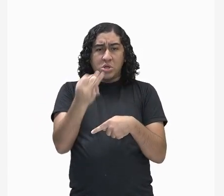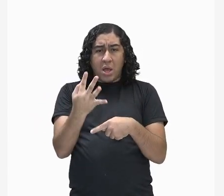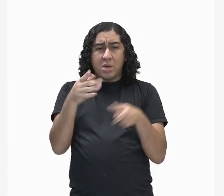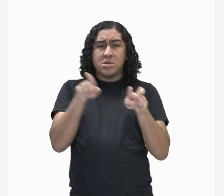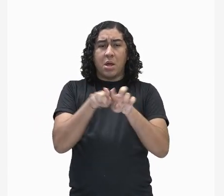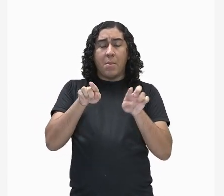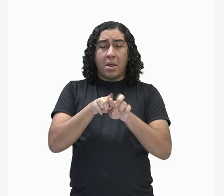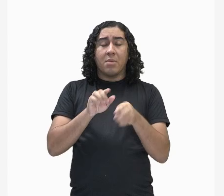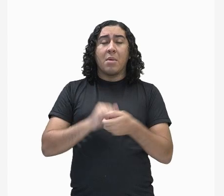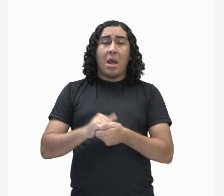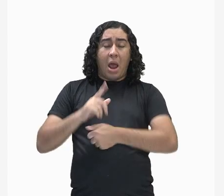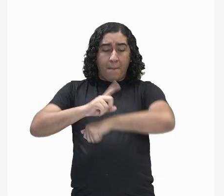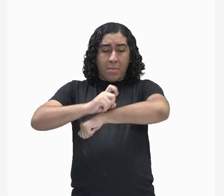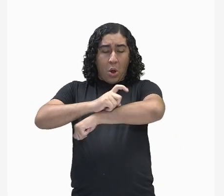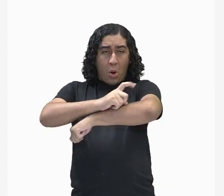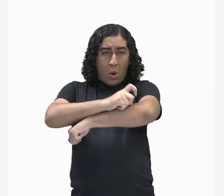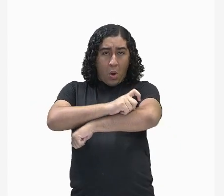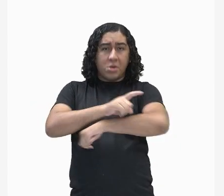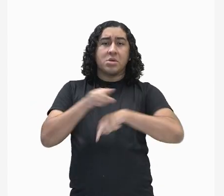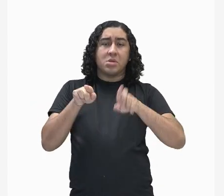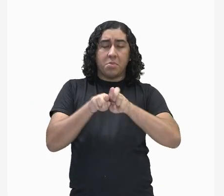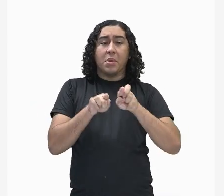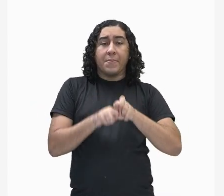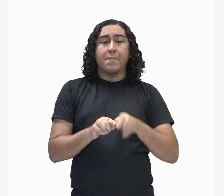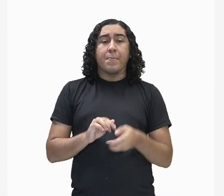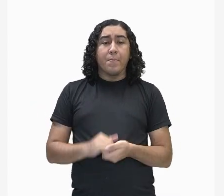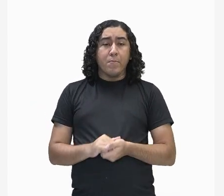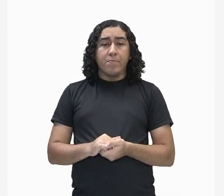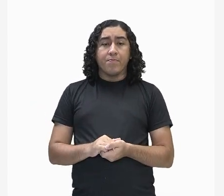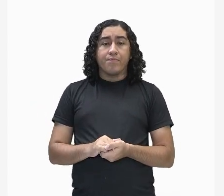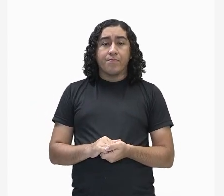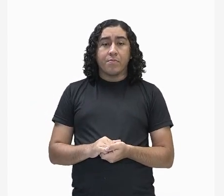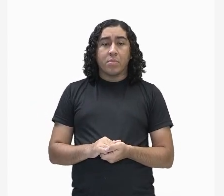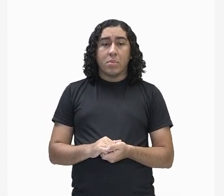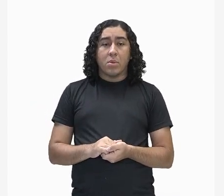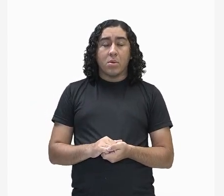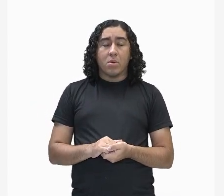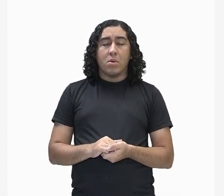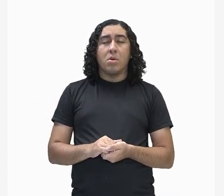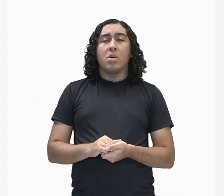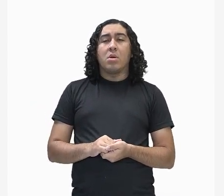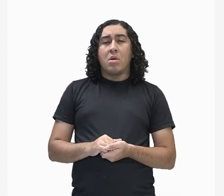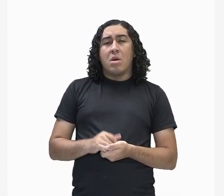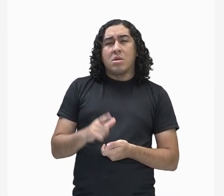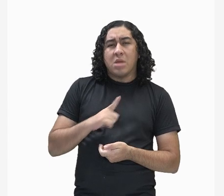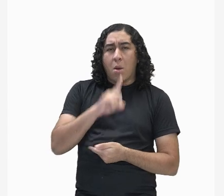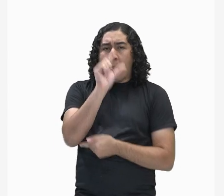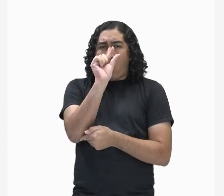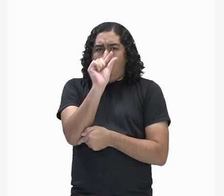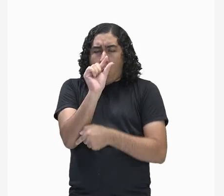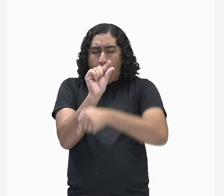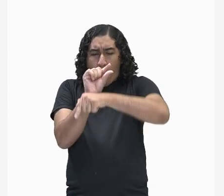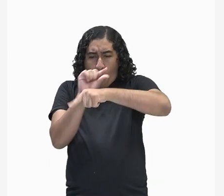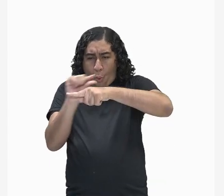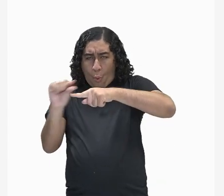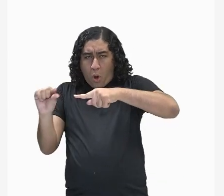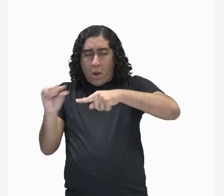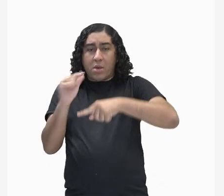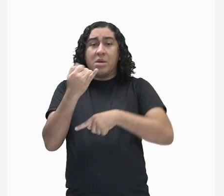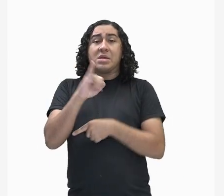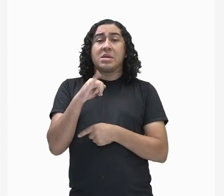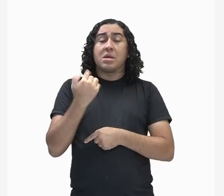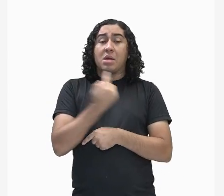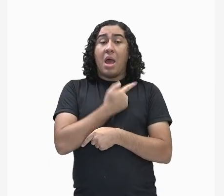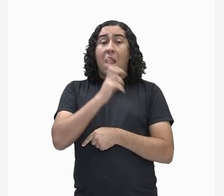é o caso da minhoca, do minhocossu também. Ele apresenta aquelas cerdas, mas é mais curtinha. Quando falamos dos